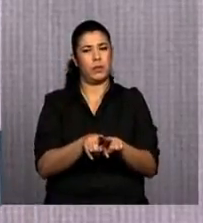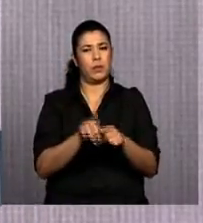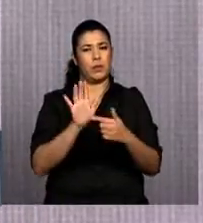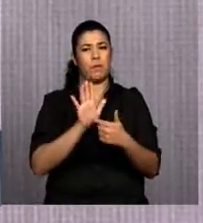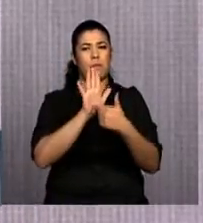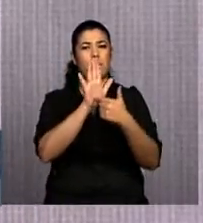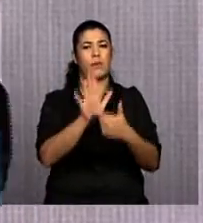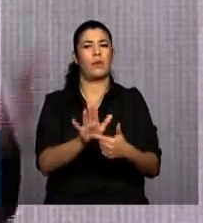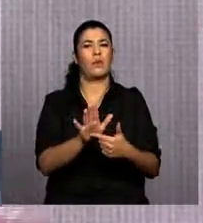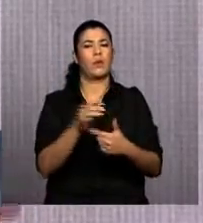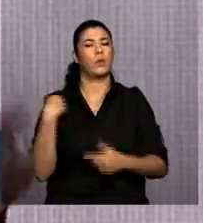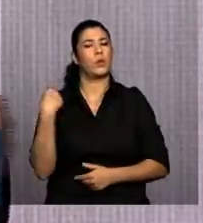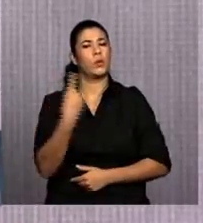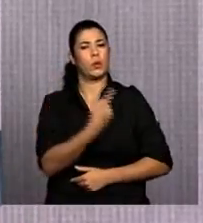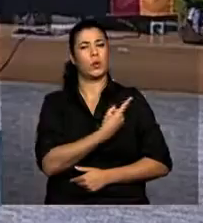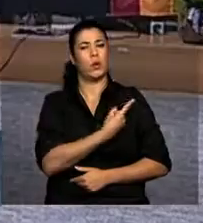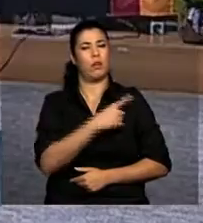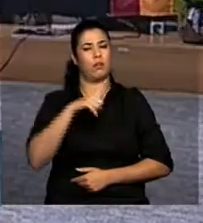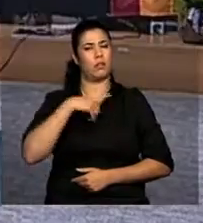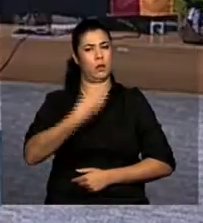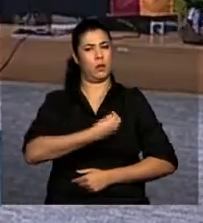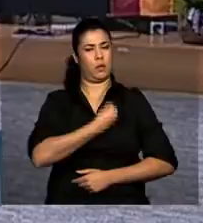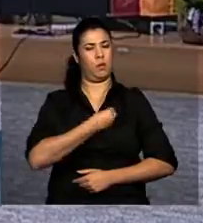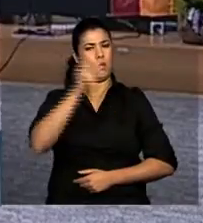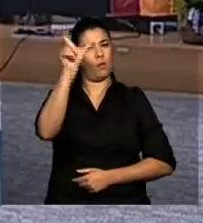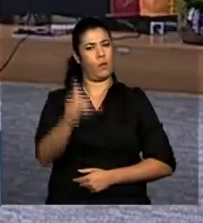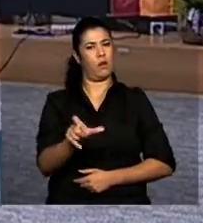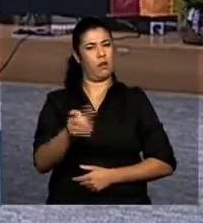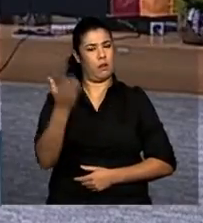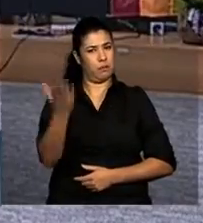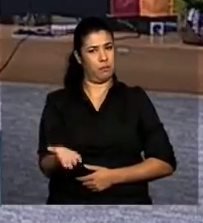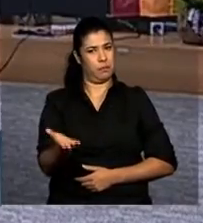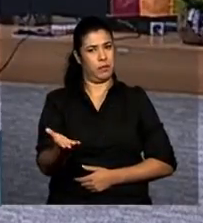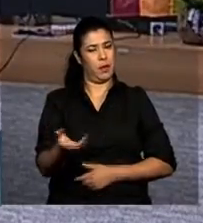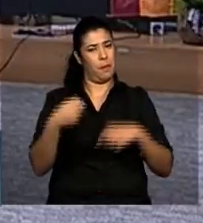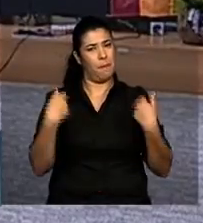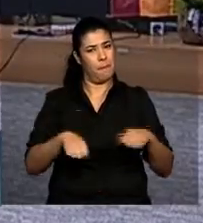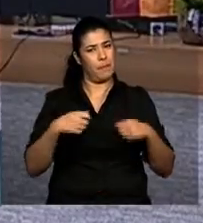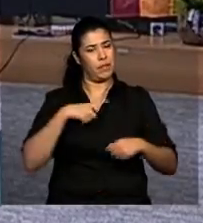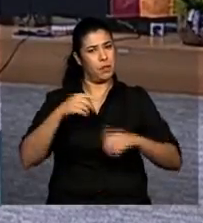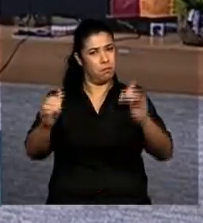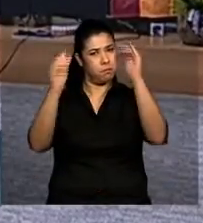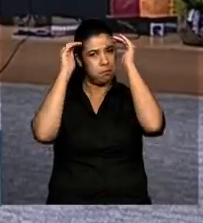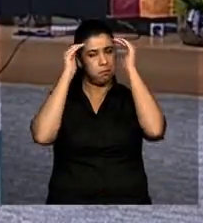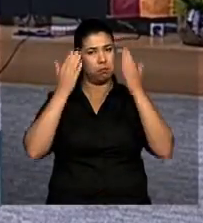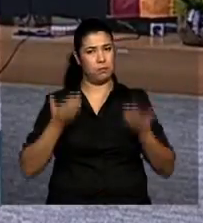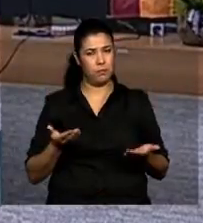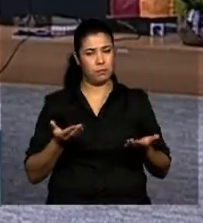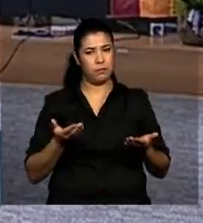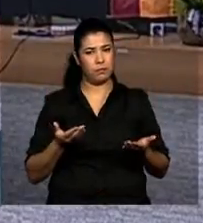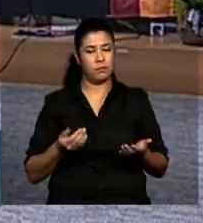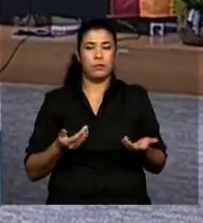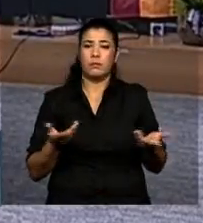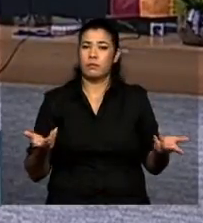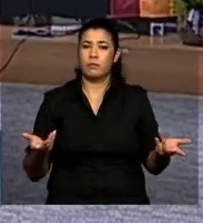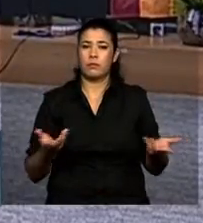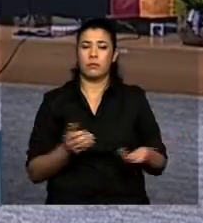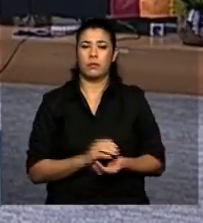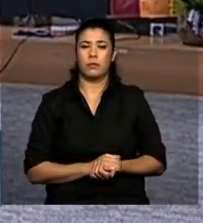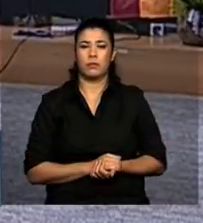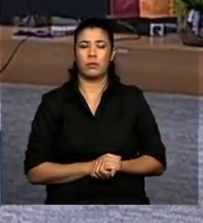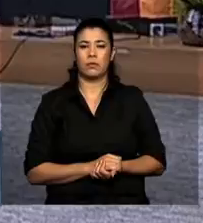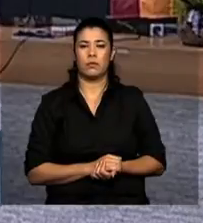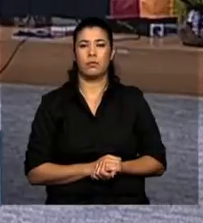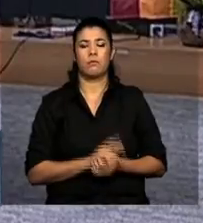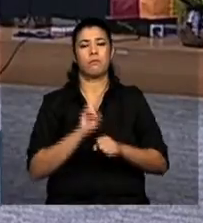forma de dizer que nós existimos e que estamos aqui, que precisamos minimamente de respeito. Então,